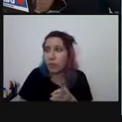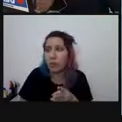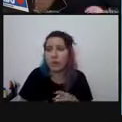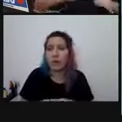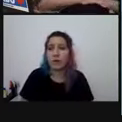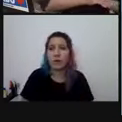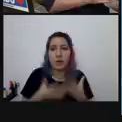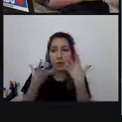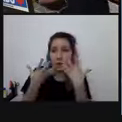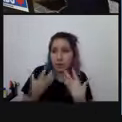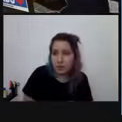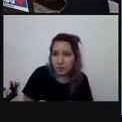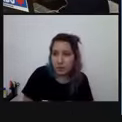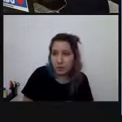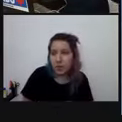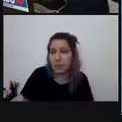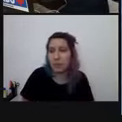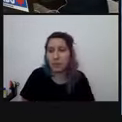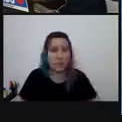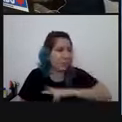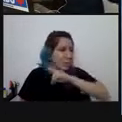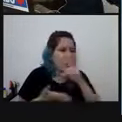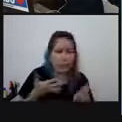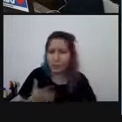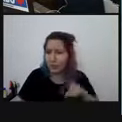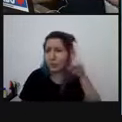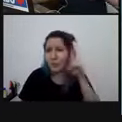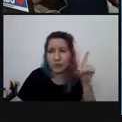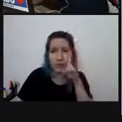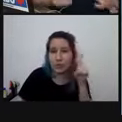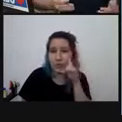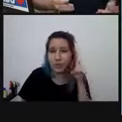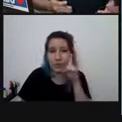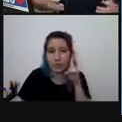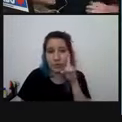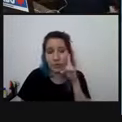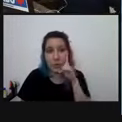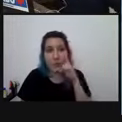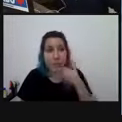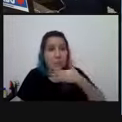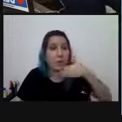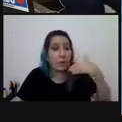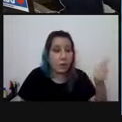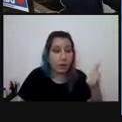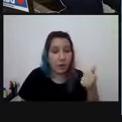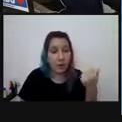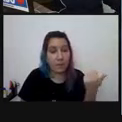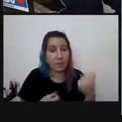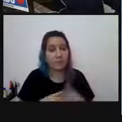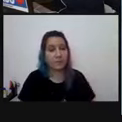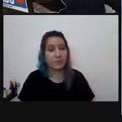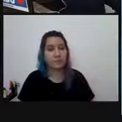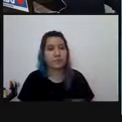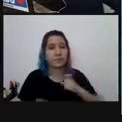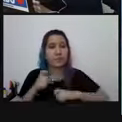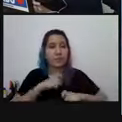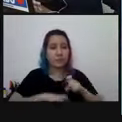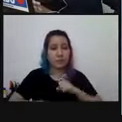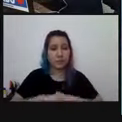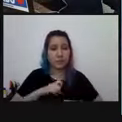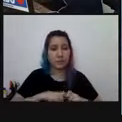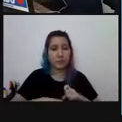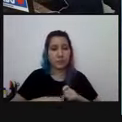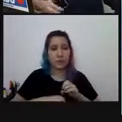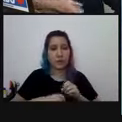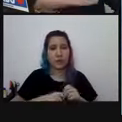Esse turismo de um dia tem que virar vários dias, como o Renato falou, mas para isso a gente tem que fazer nossa parte. Desenvolver um